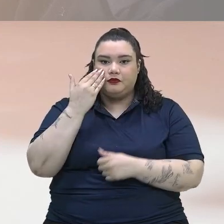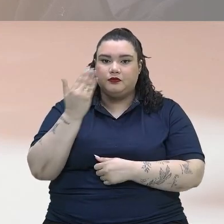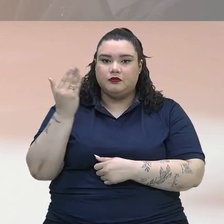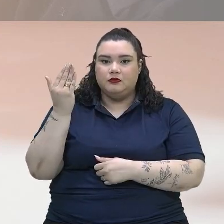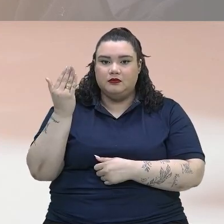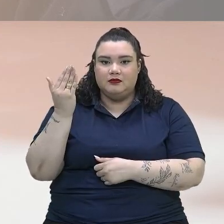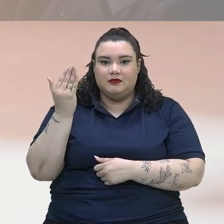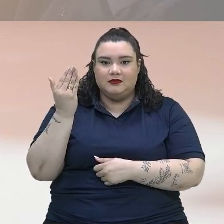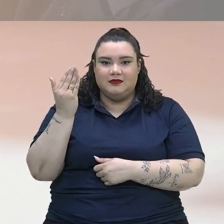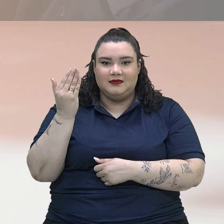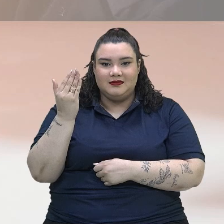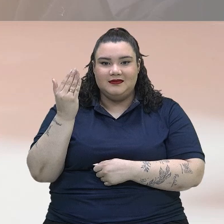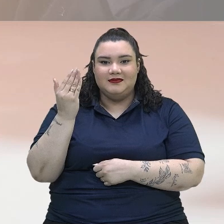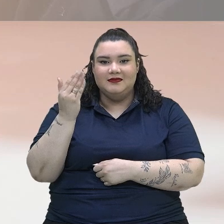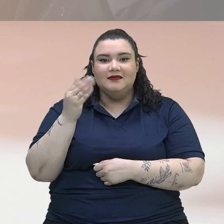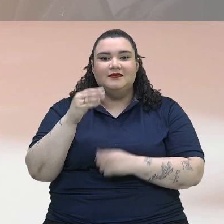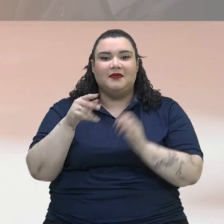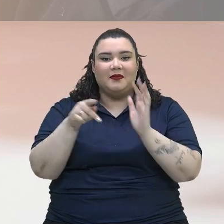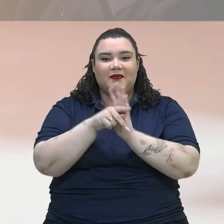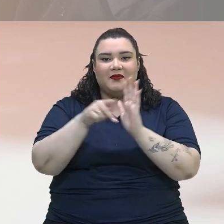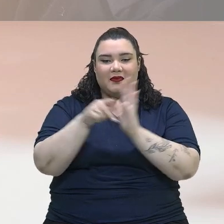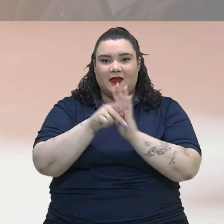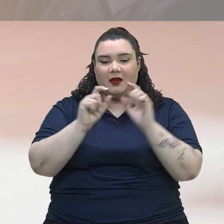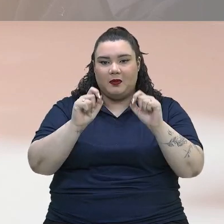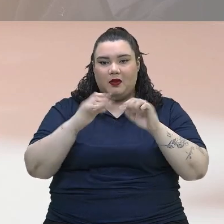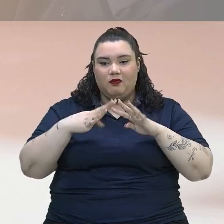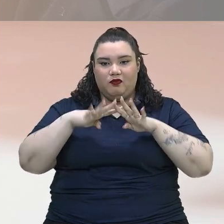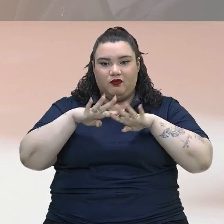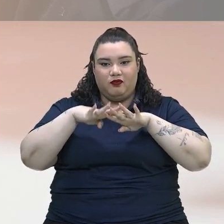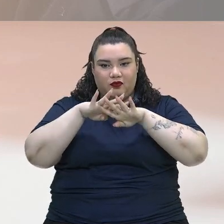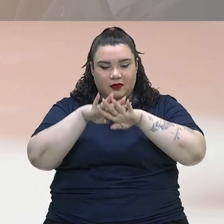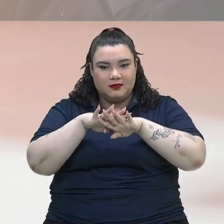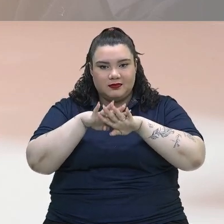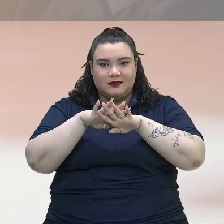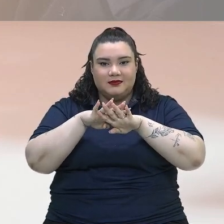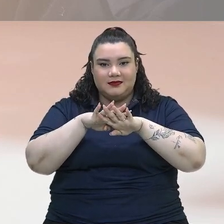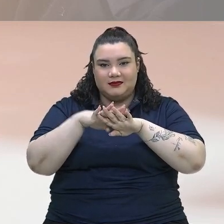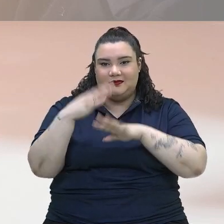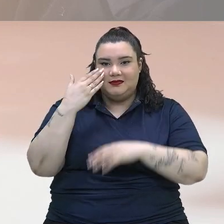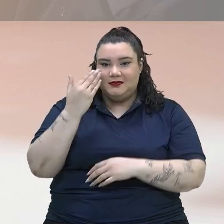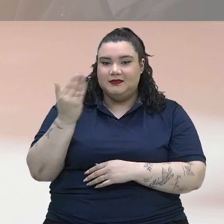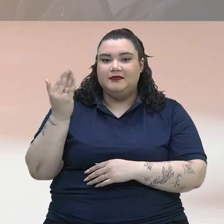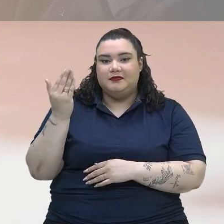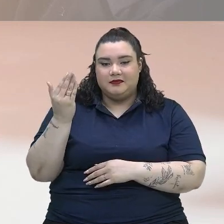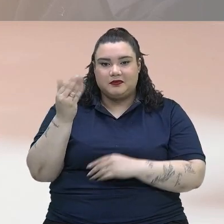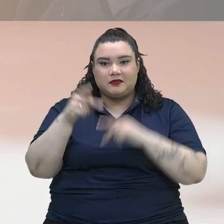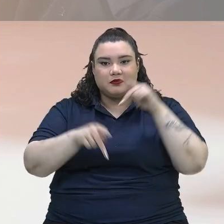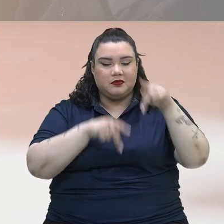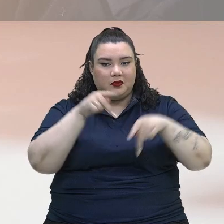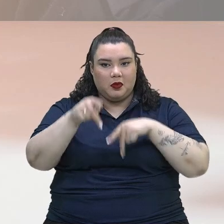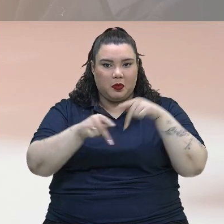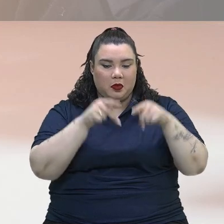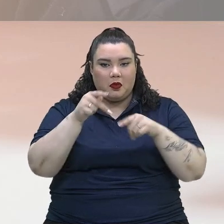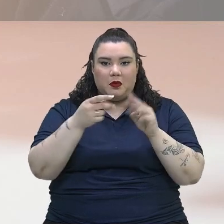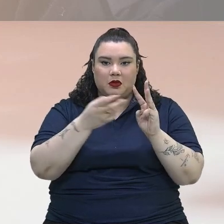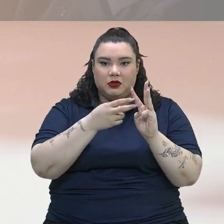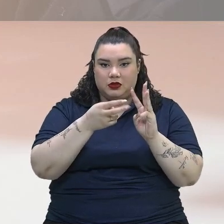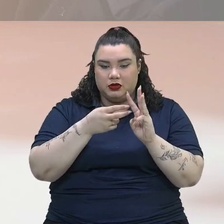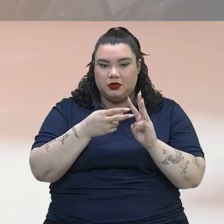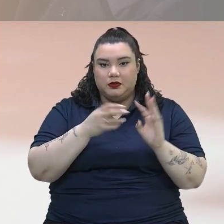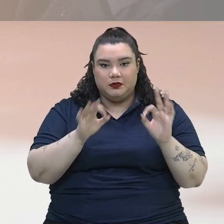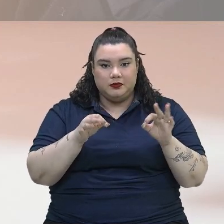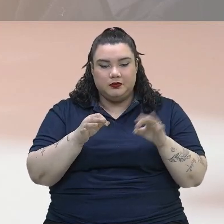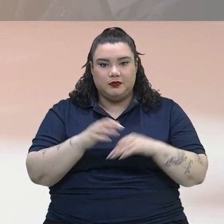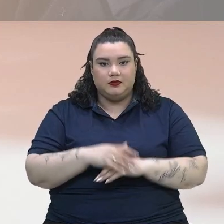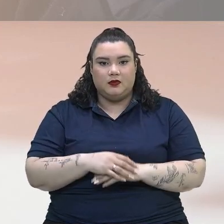colocado aqui, né, do nosso lado, das comunidades originárias. Então, aí, dentro dessa